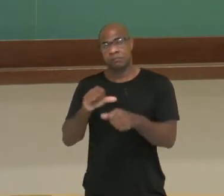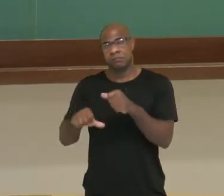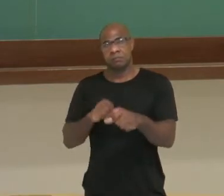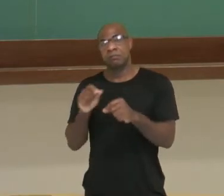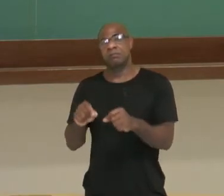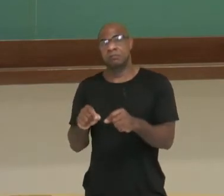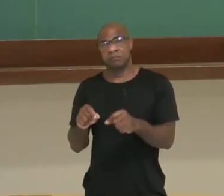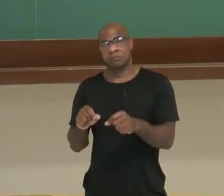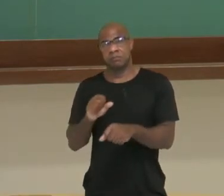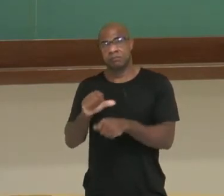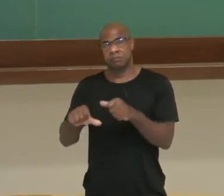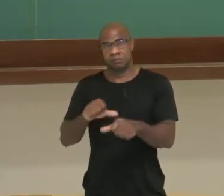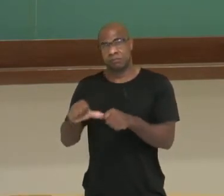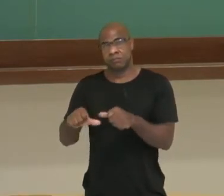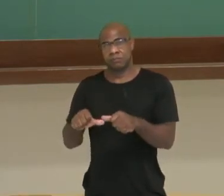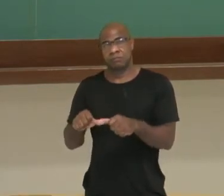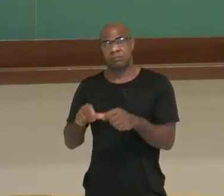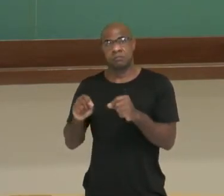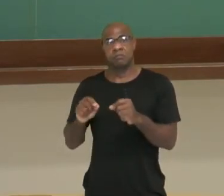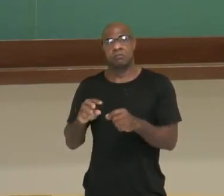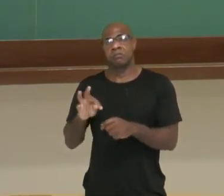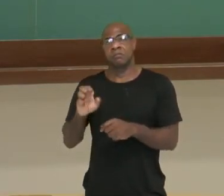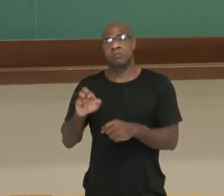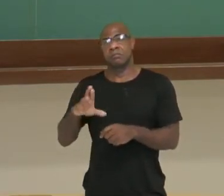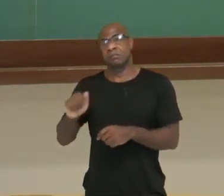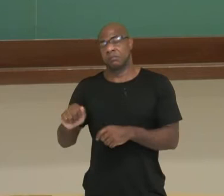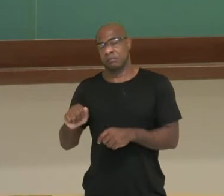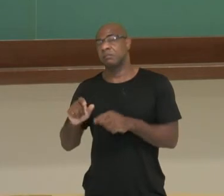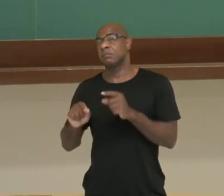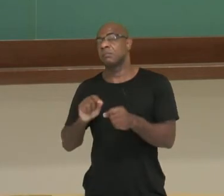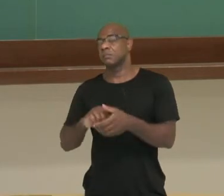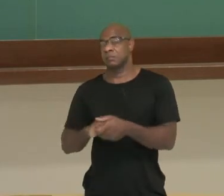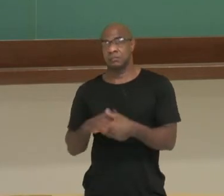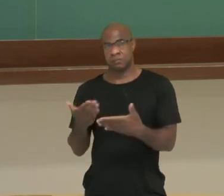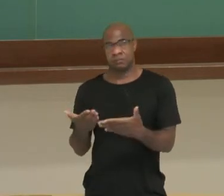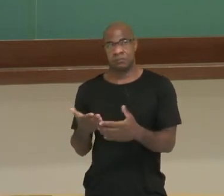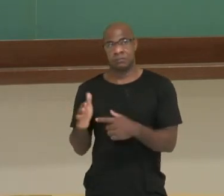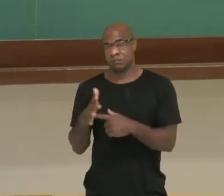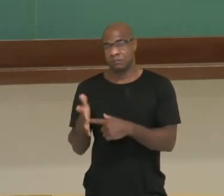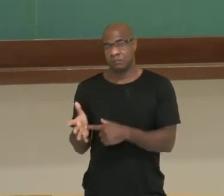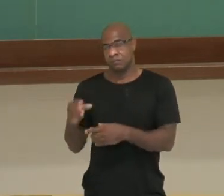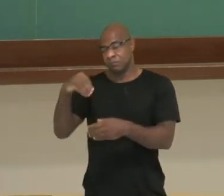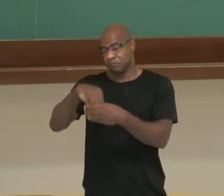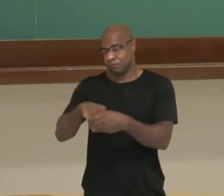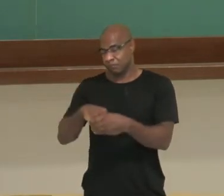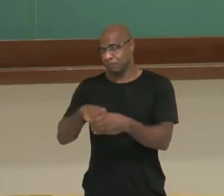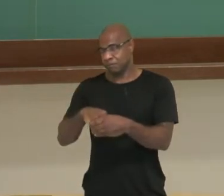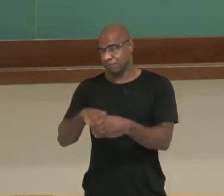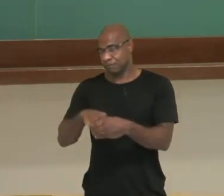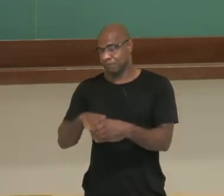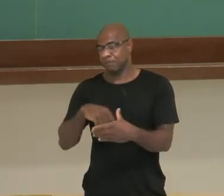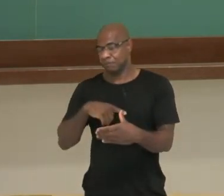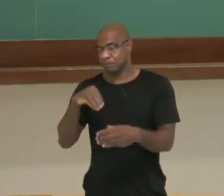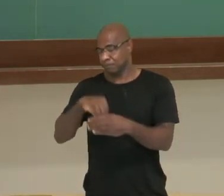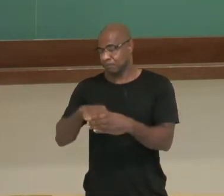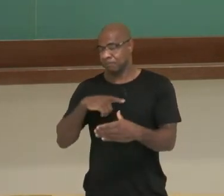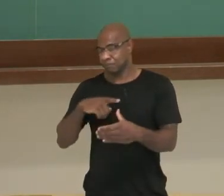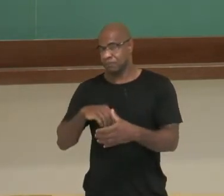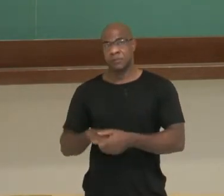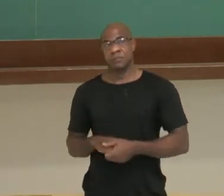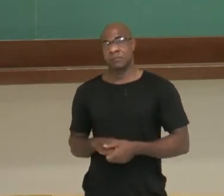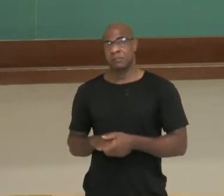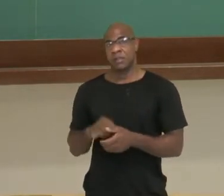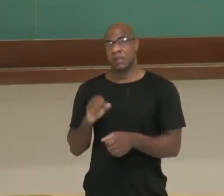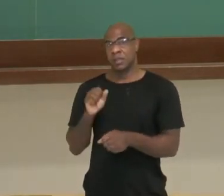energia elétrica, né? Por isso a gente interpreta esse gerador como uma resistência interna, tá? Lembrar que ele